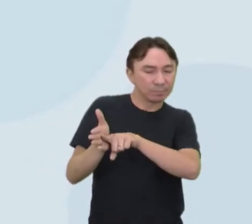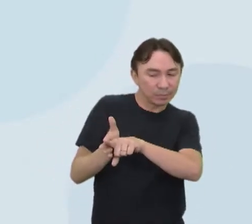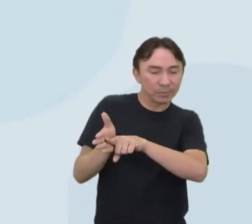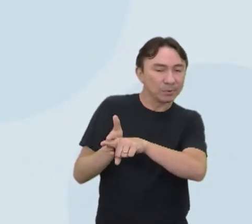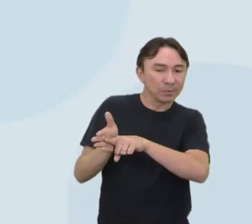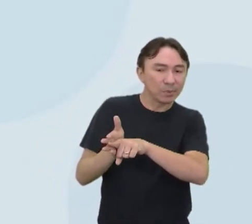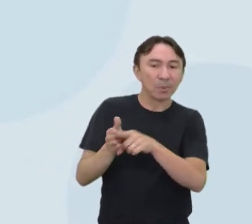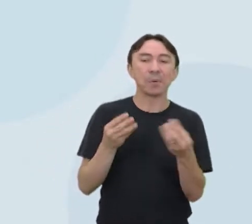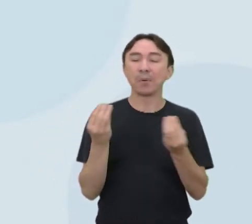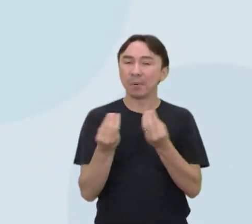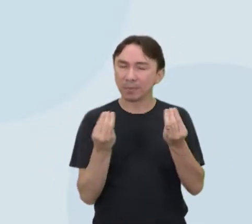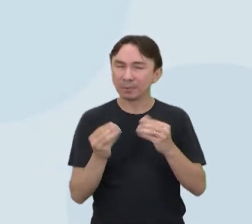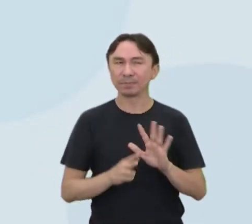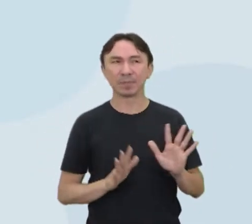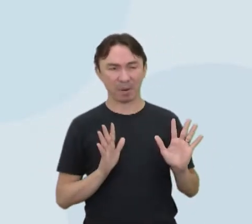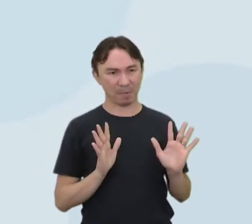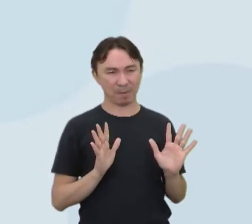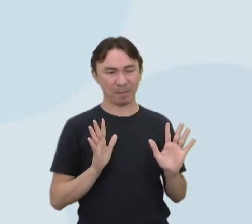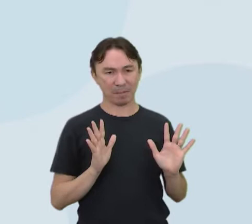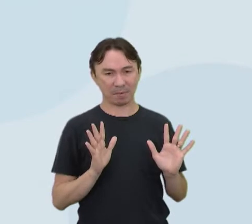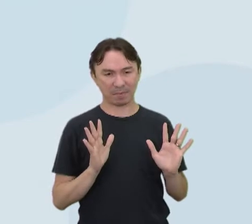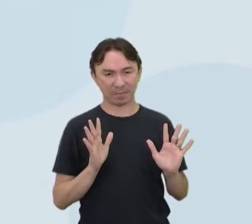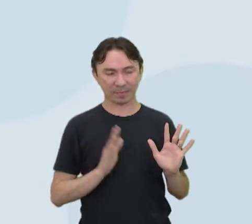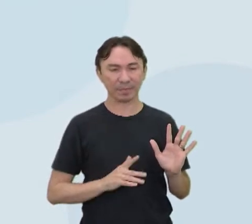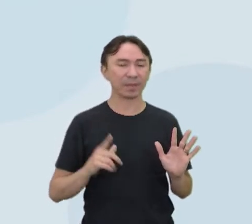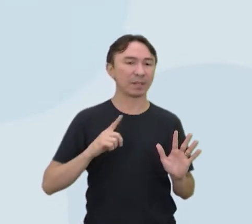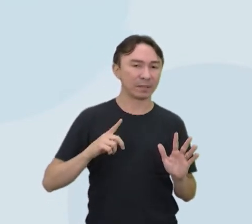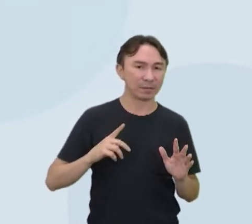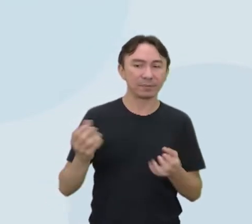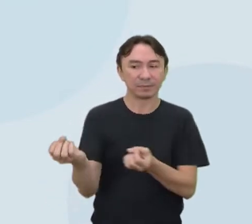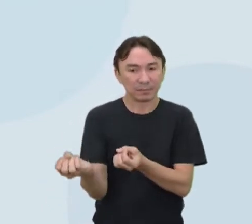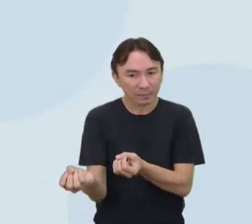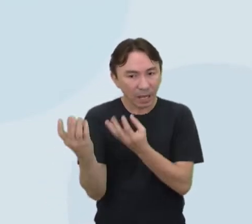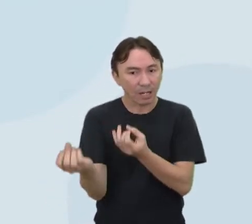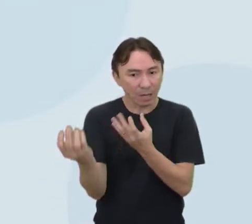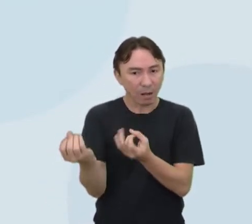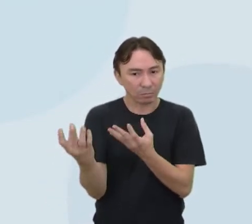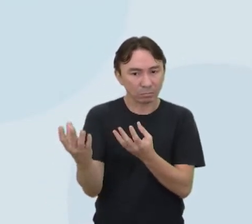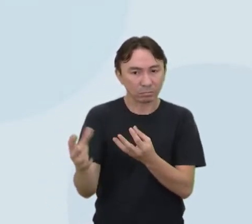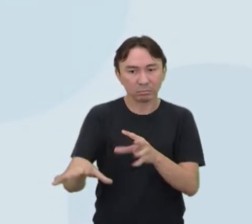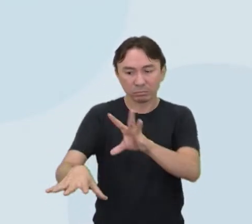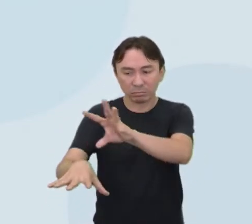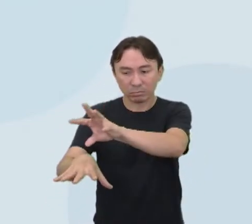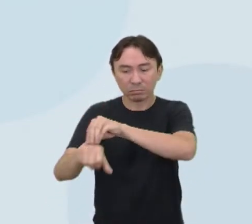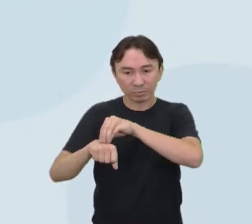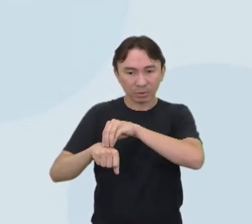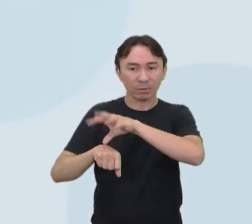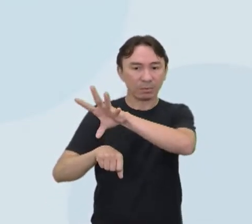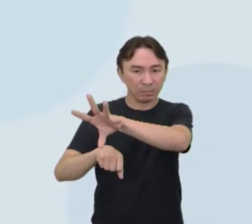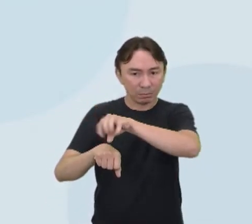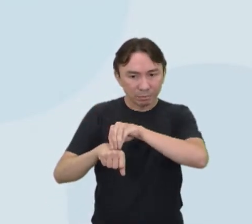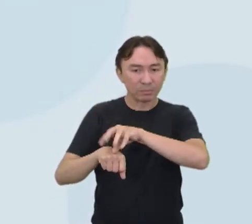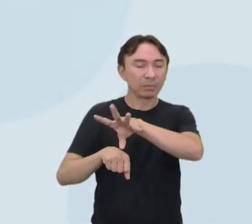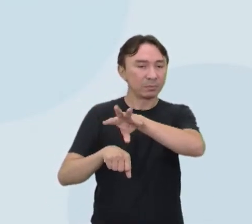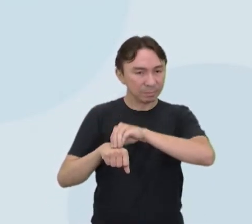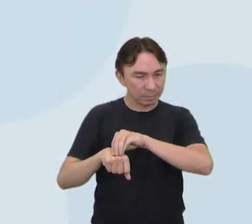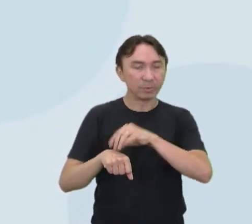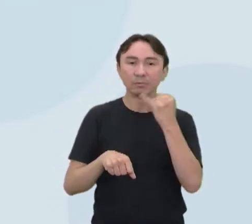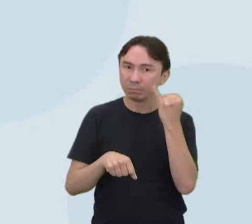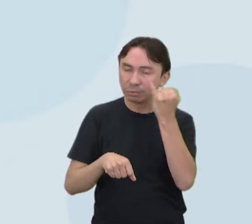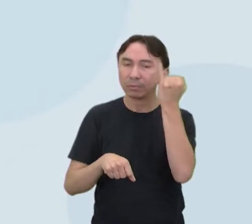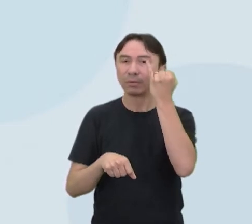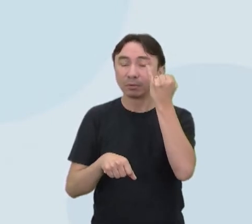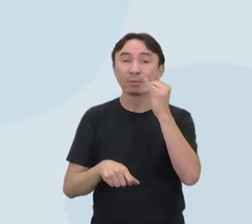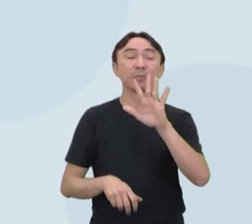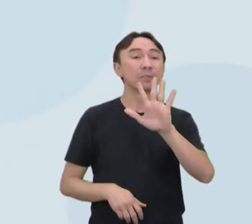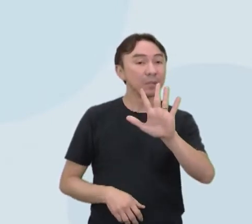realizada. Então peraí, a gente está falando sobre pegar os dados, coletar os dados, certo? Como isso é importante. Sem dúvida. E aí no finalzinho você está falando